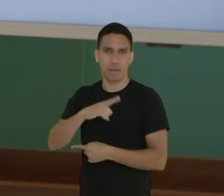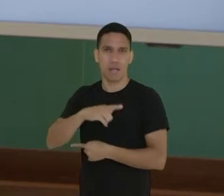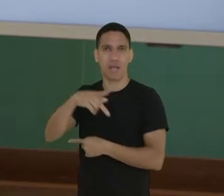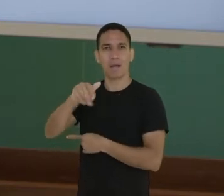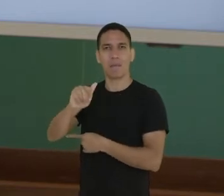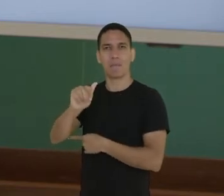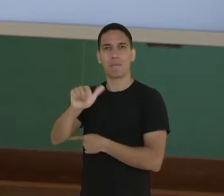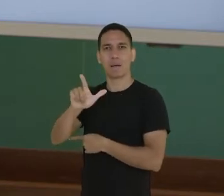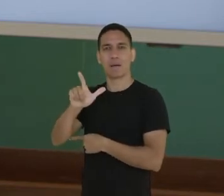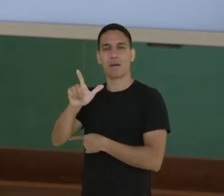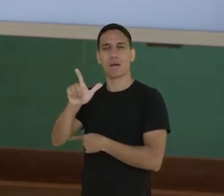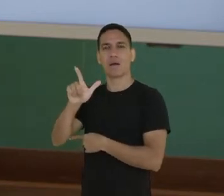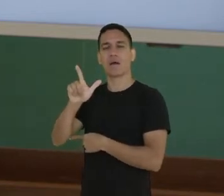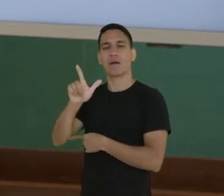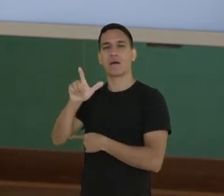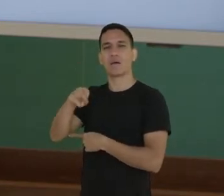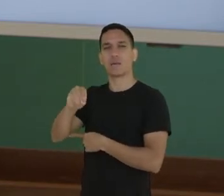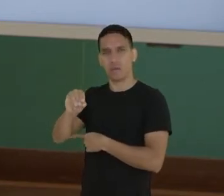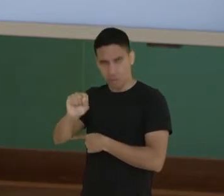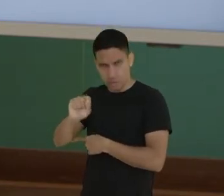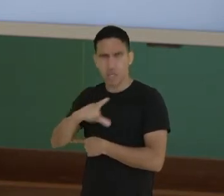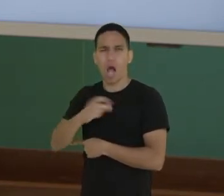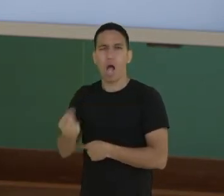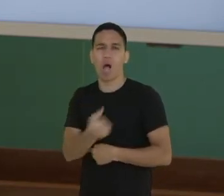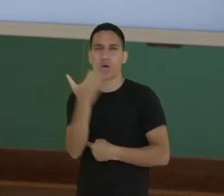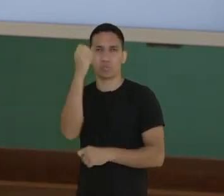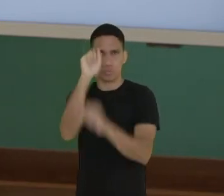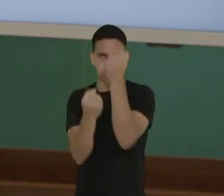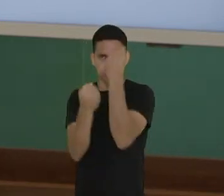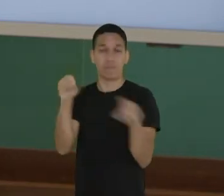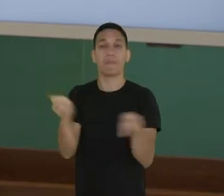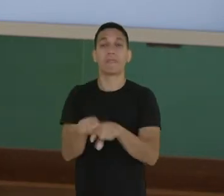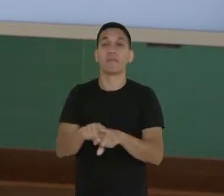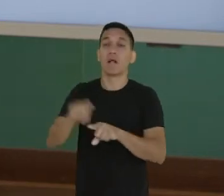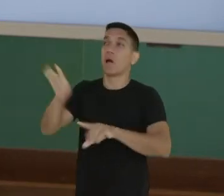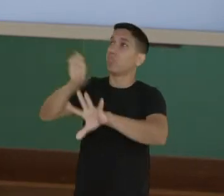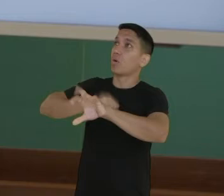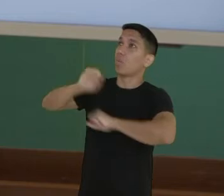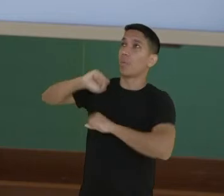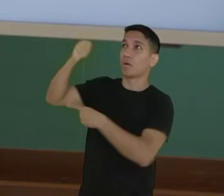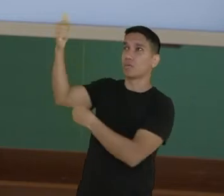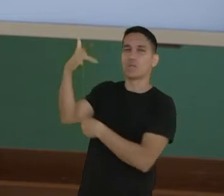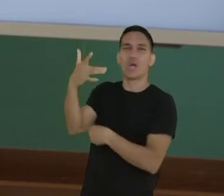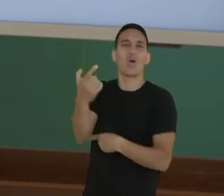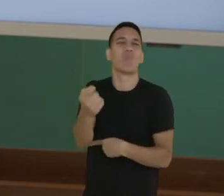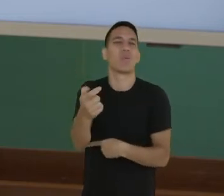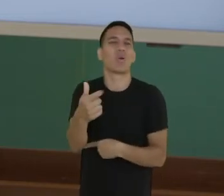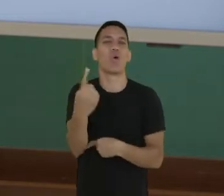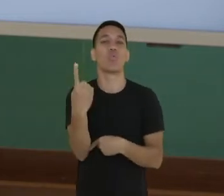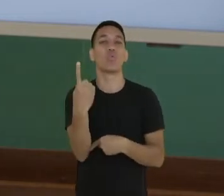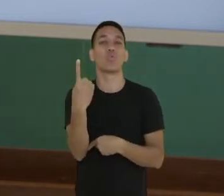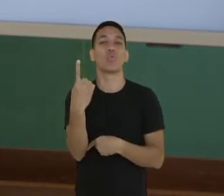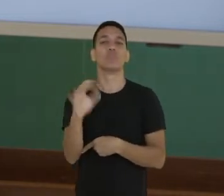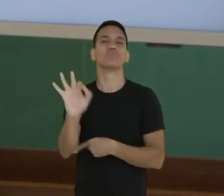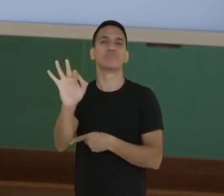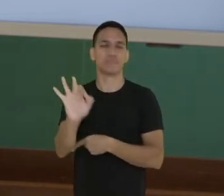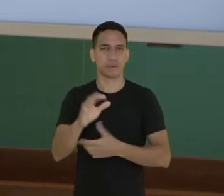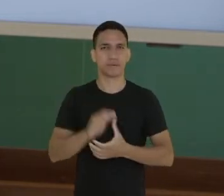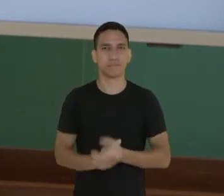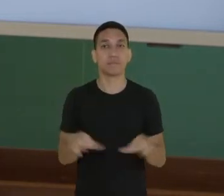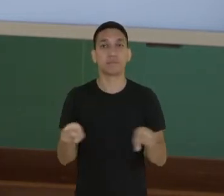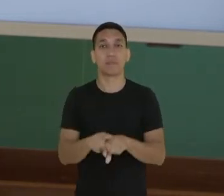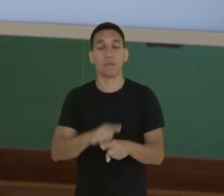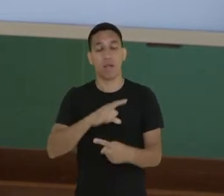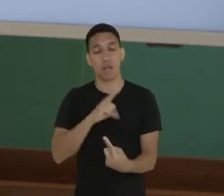aqui algumas usinas. Nós temos a energia solar, muito tímida, 1%, certo? Nós temos o